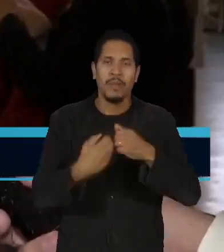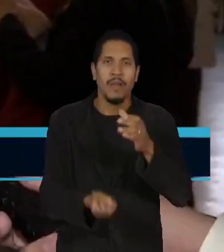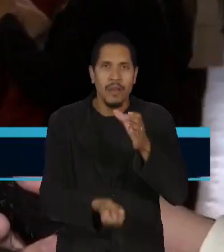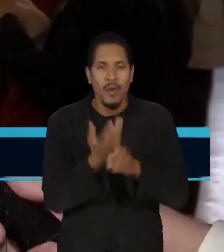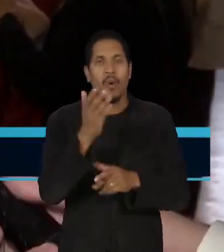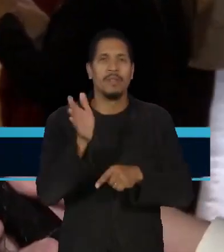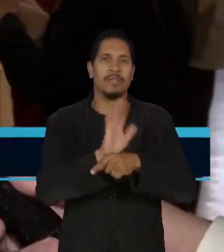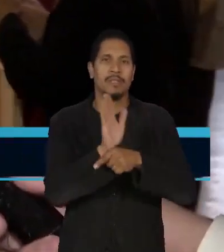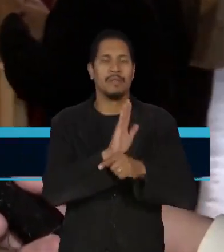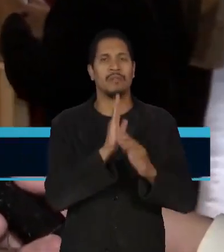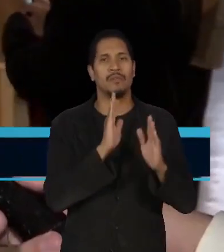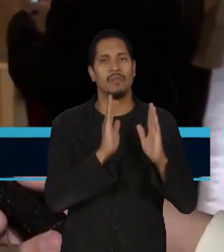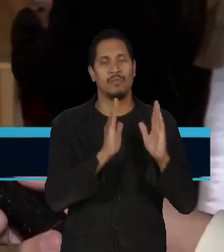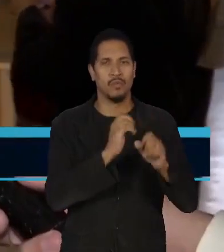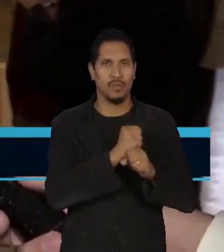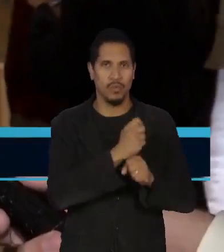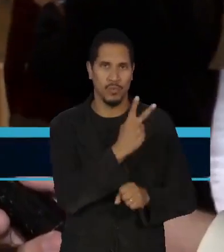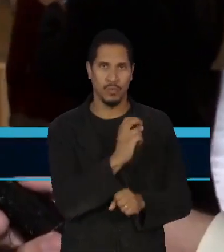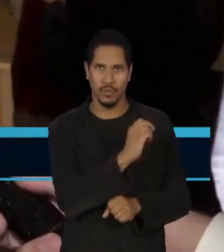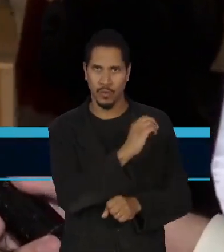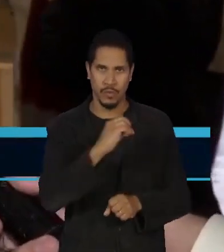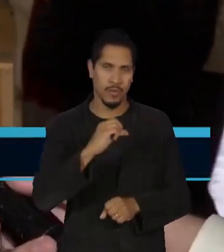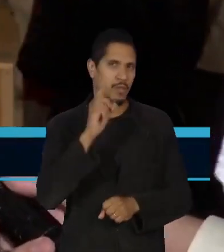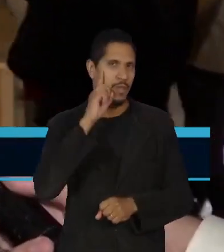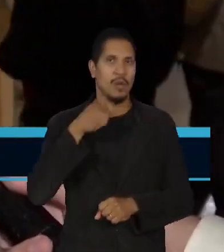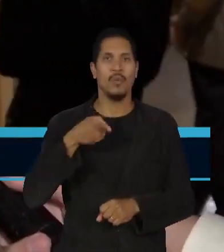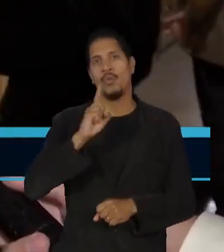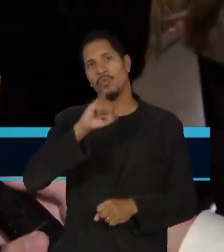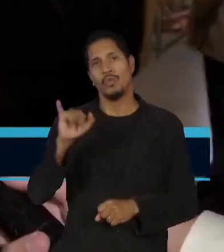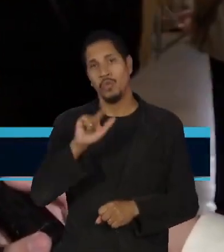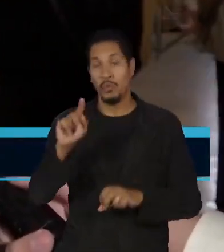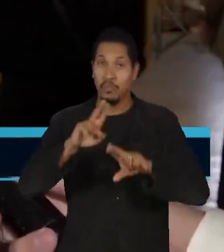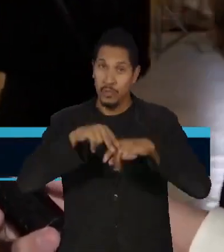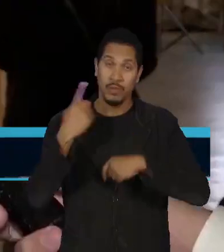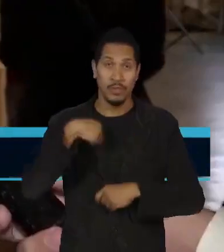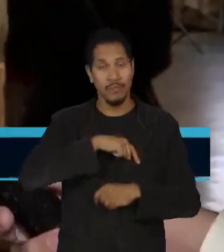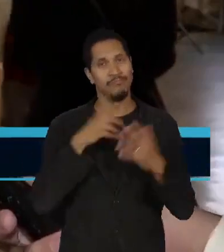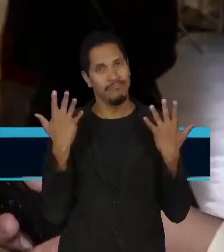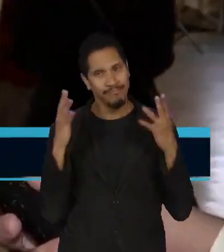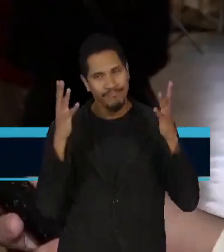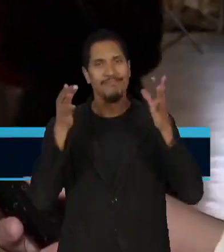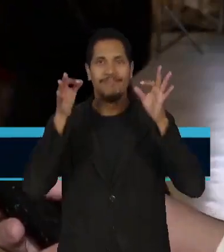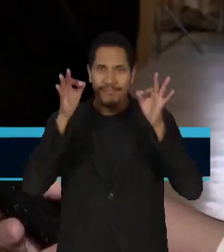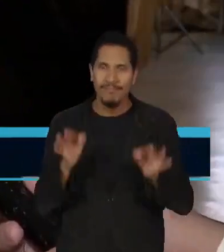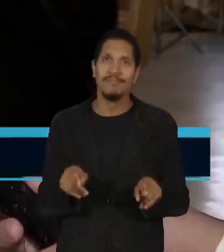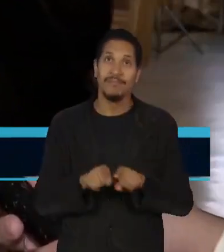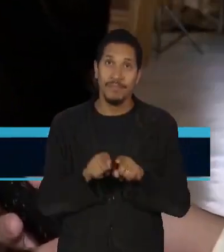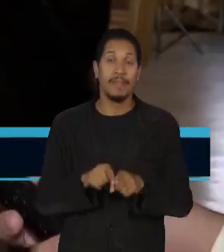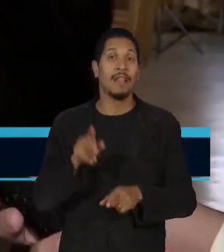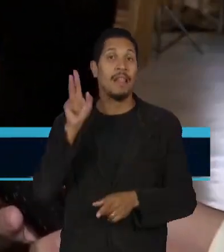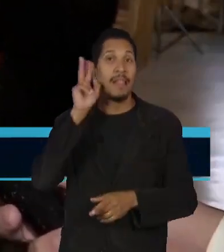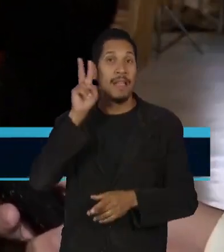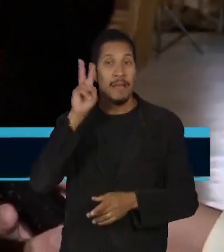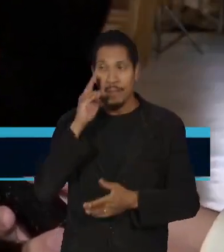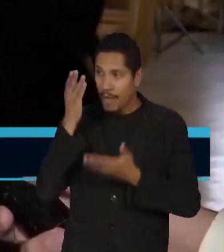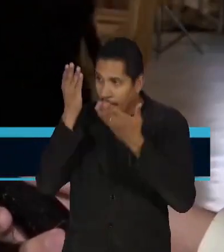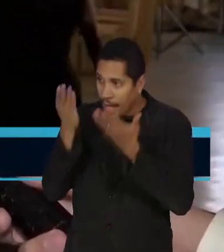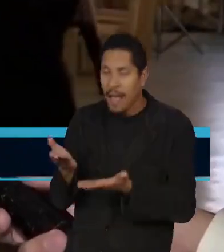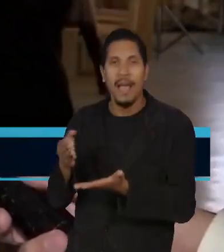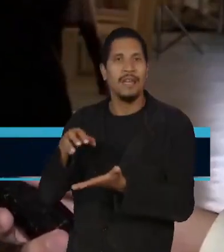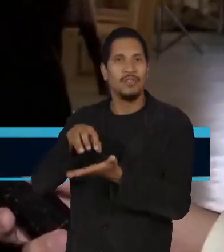em 2009, no dia 1º de julho, por isso que nós comemoramos aqui, para lembrar o Vlado, lembrar o nascimento do